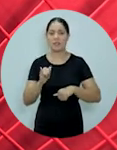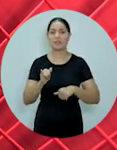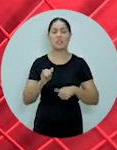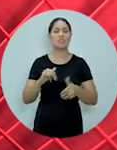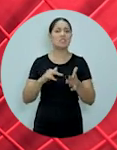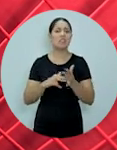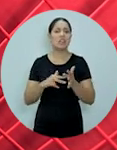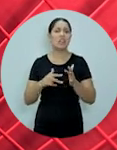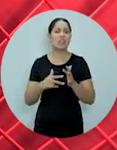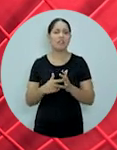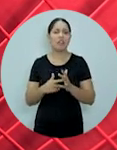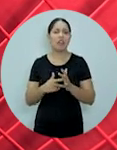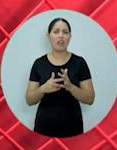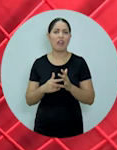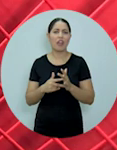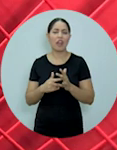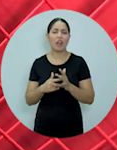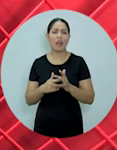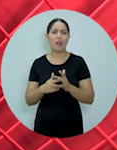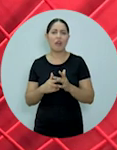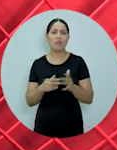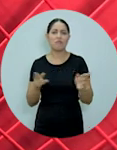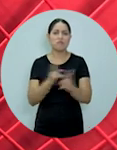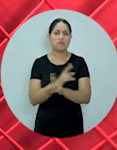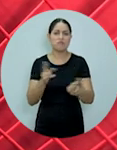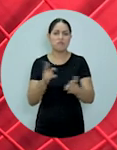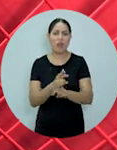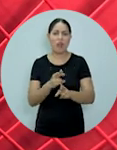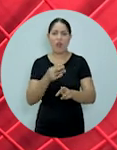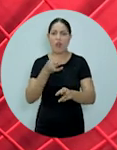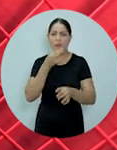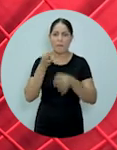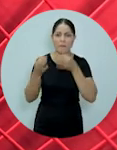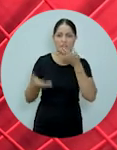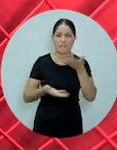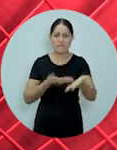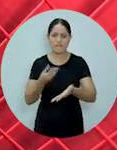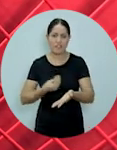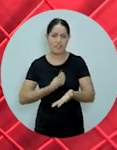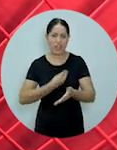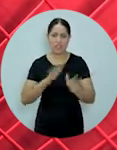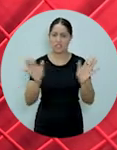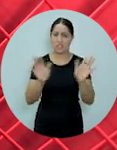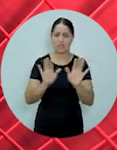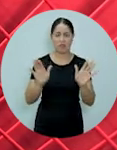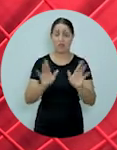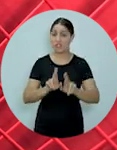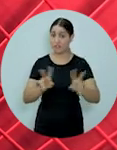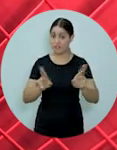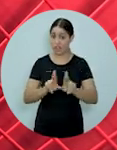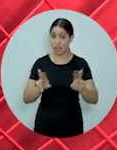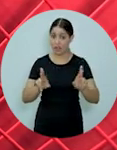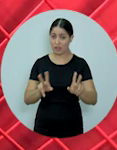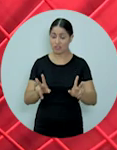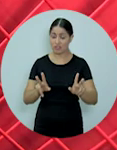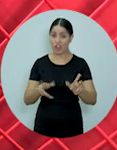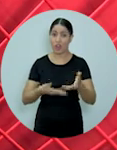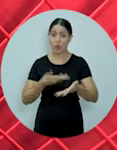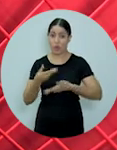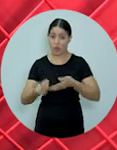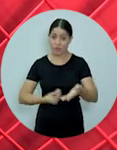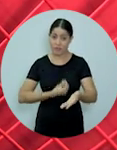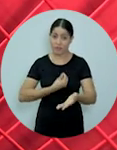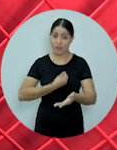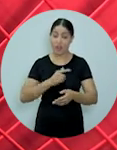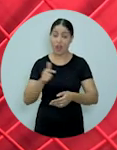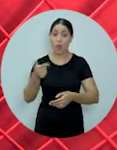seu limite. Não significa compartilhar igualmente convivenciar. Convivência